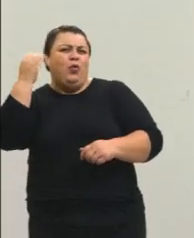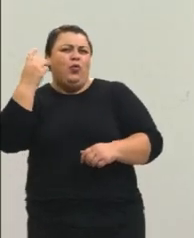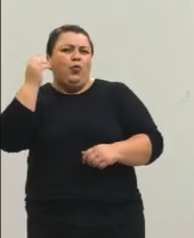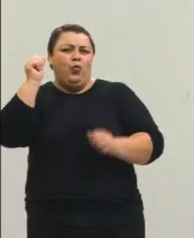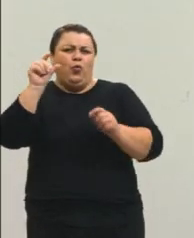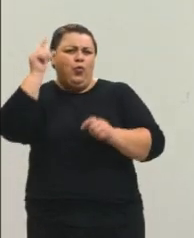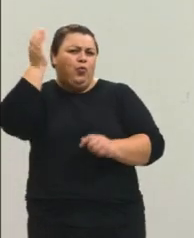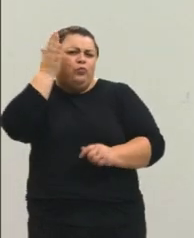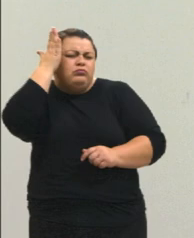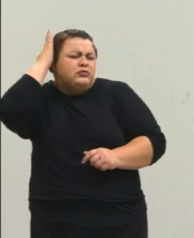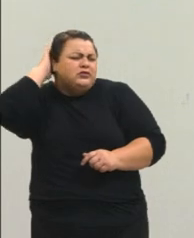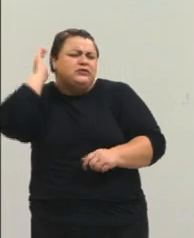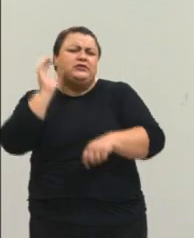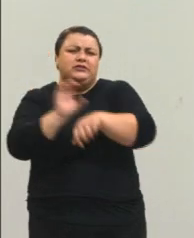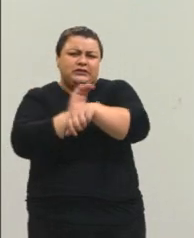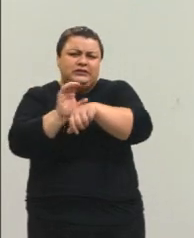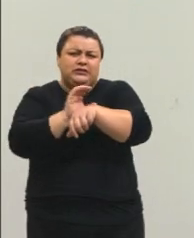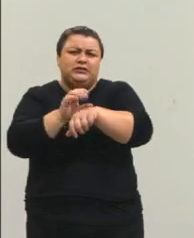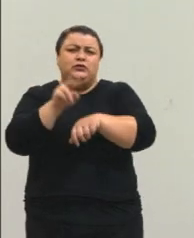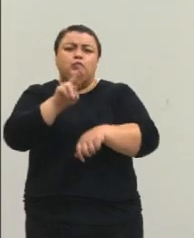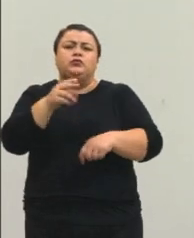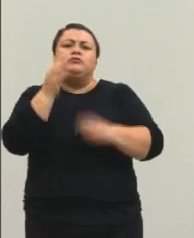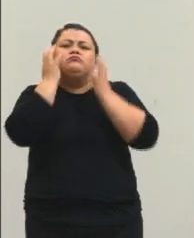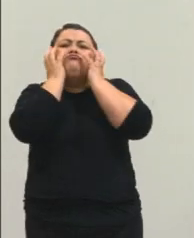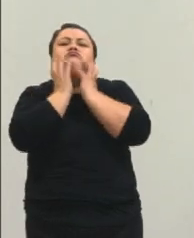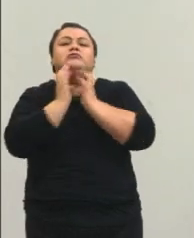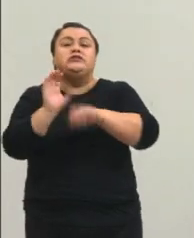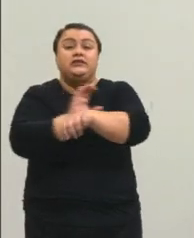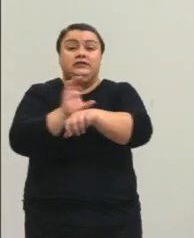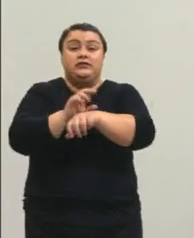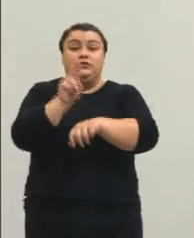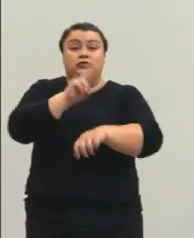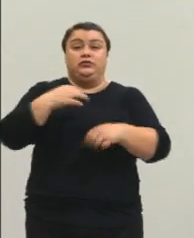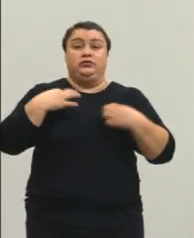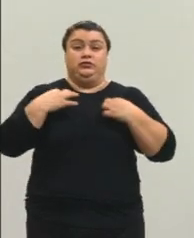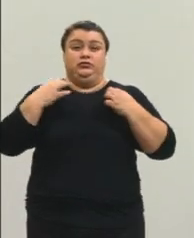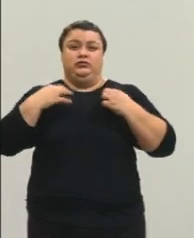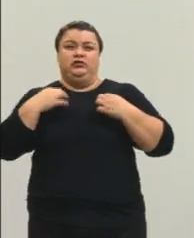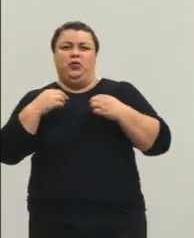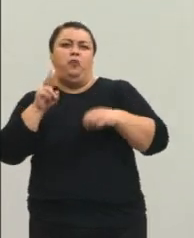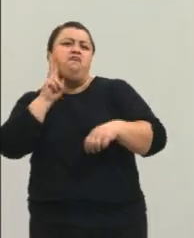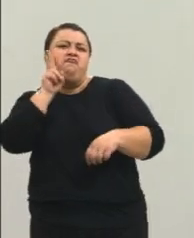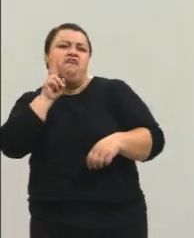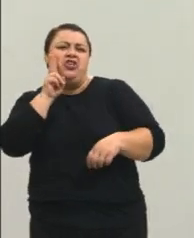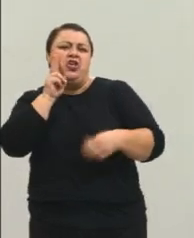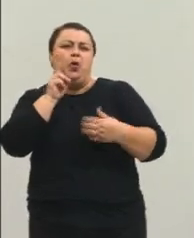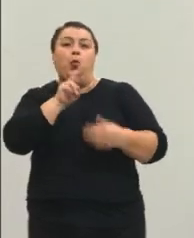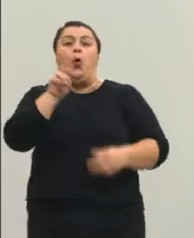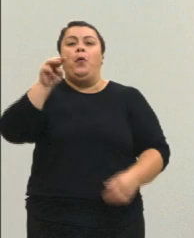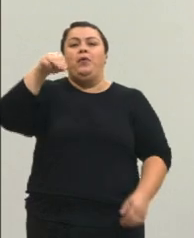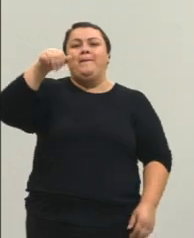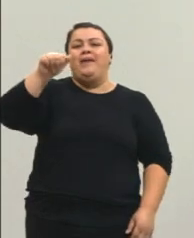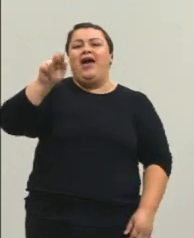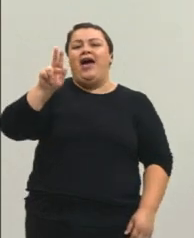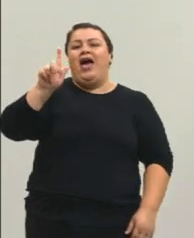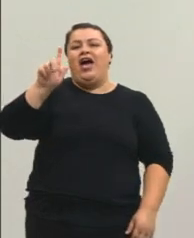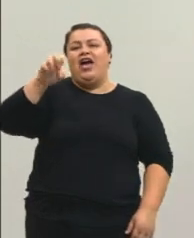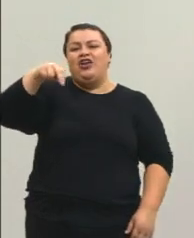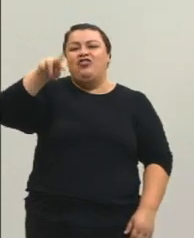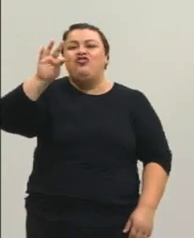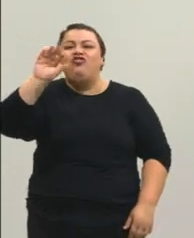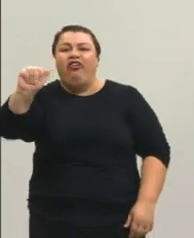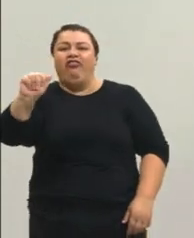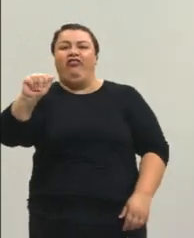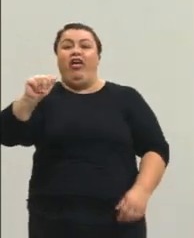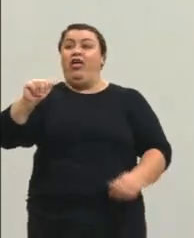usa uma barba também Castanha tô usando uma camiseta de cor vinho ou uma janta né e o fundo